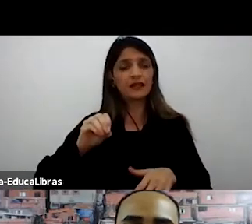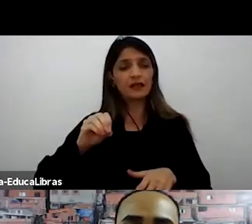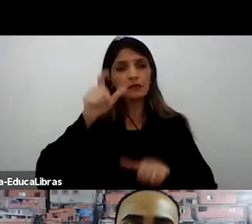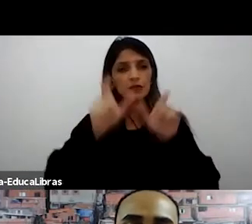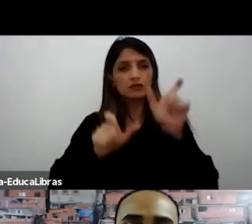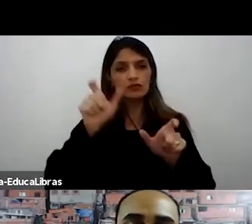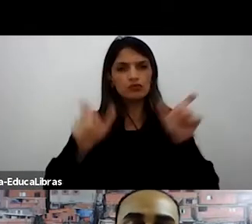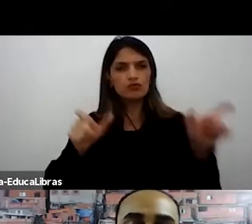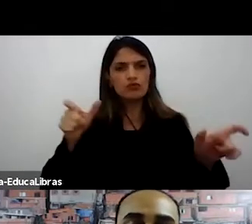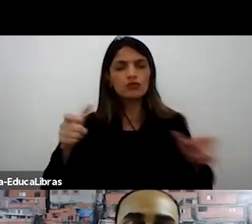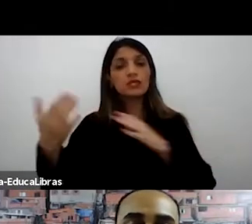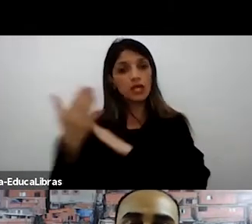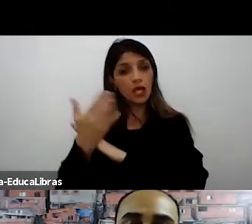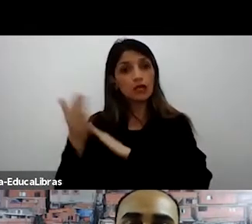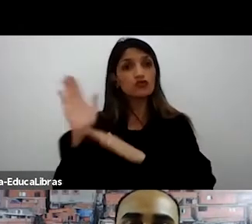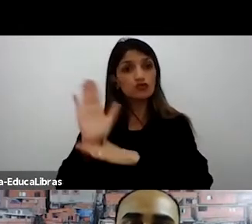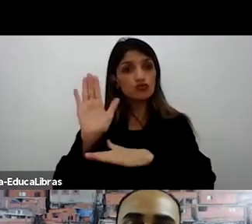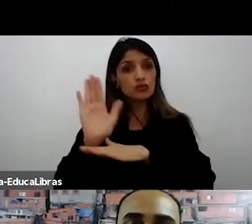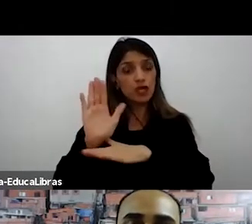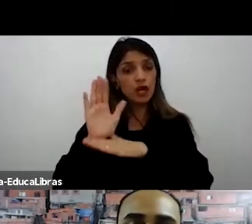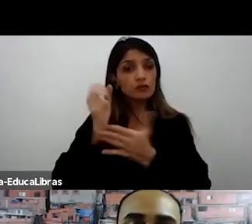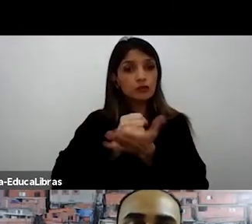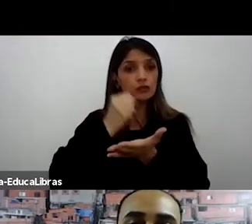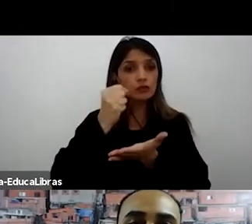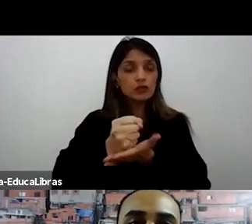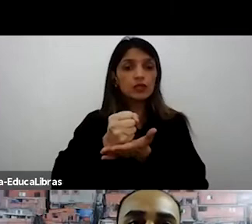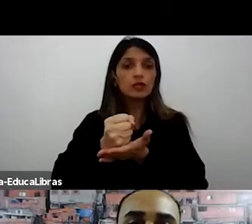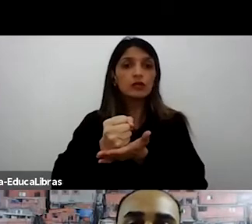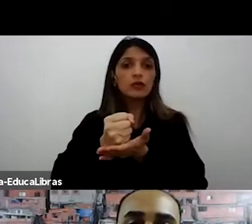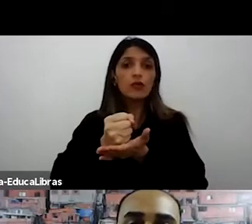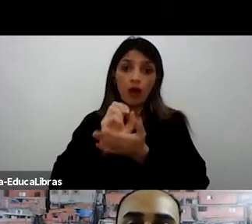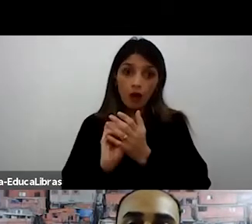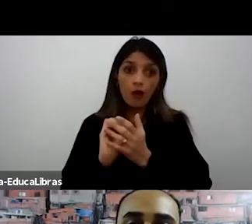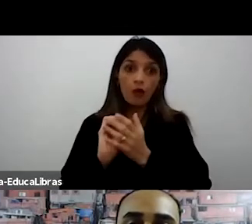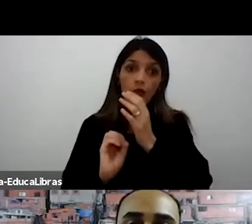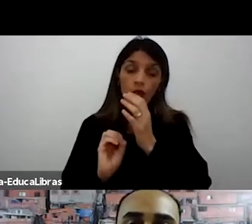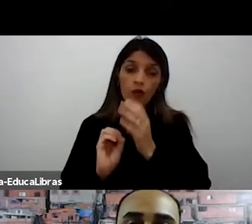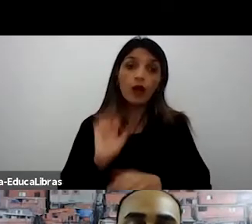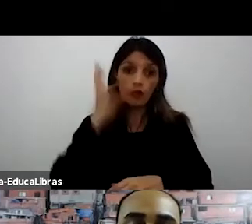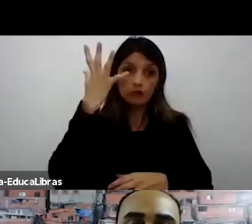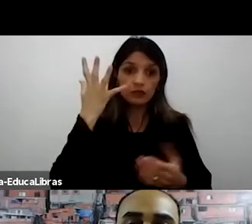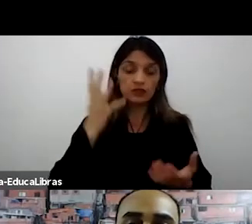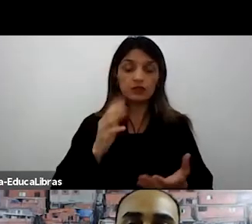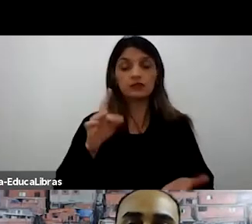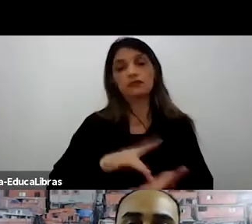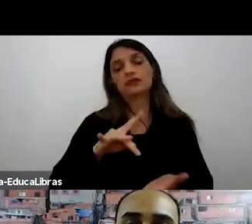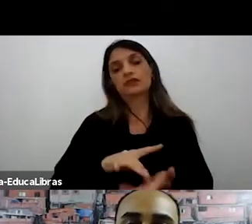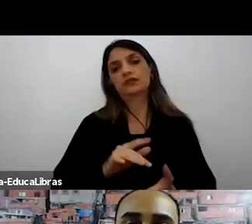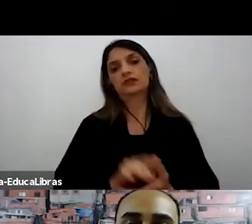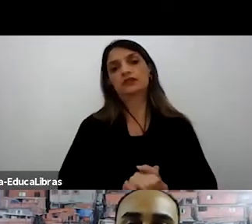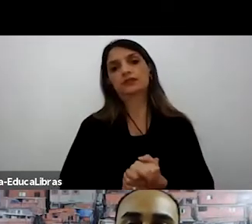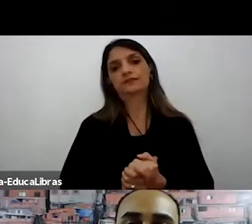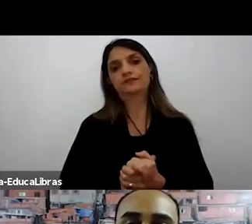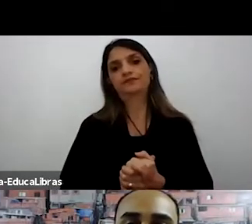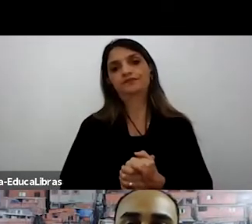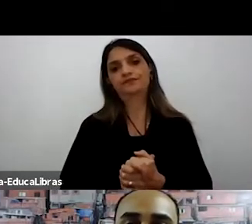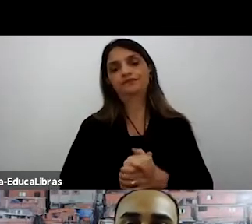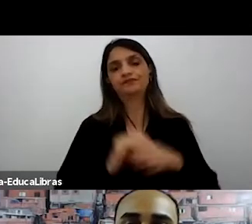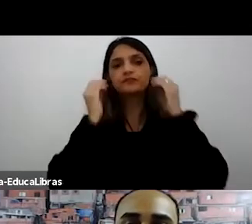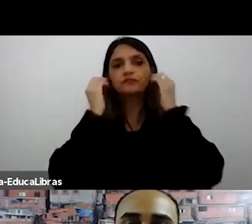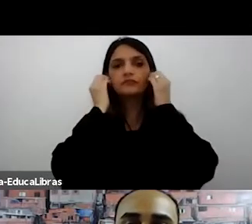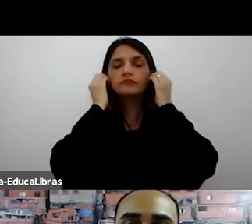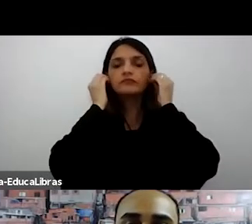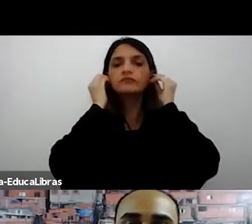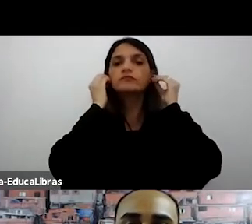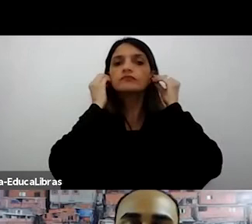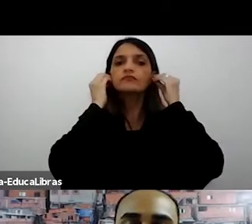maneira contribuíram para esse documento vir à tona. Eu vou passar por ele aqui com